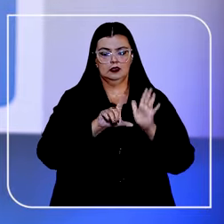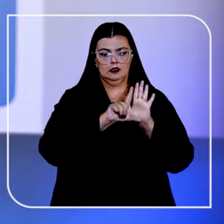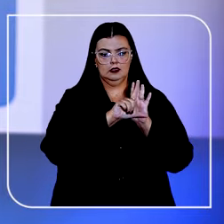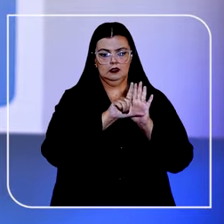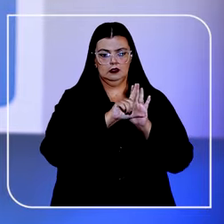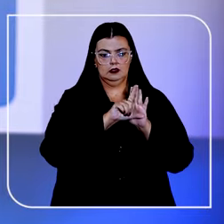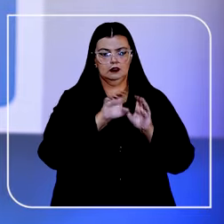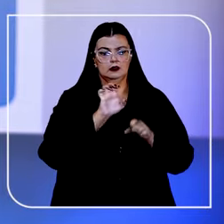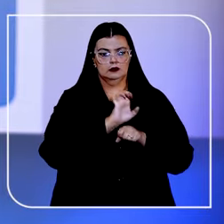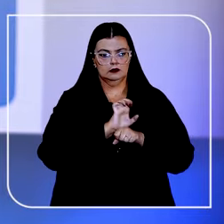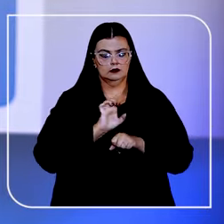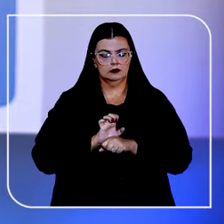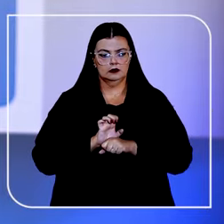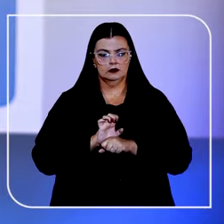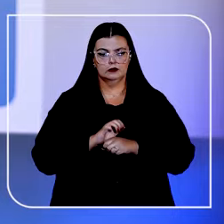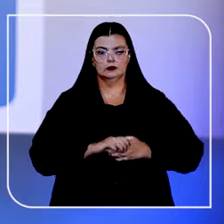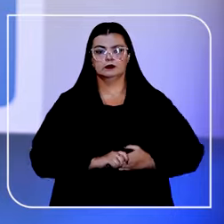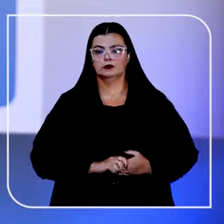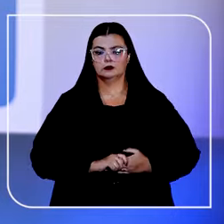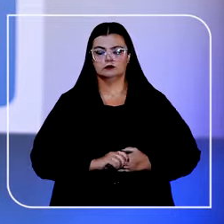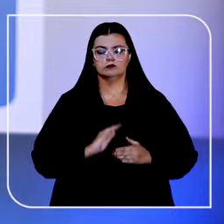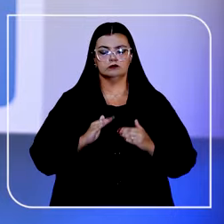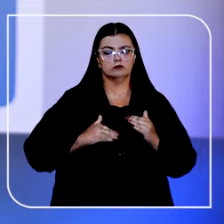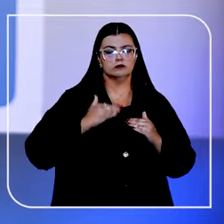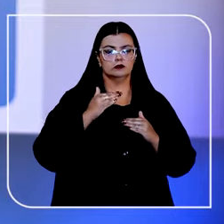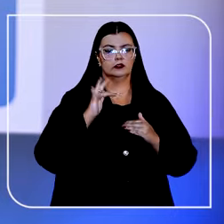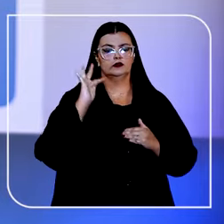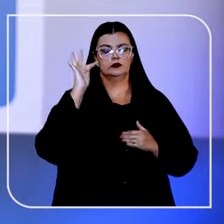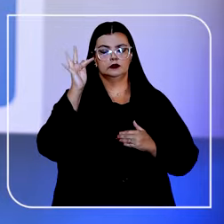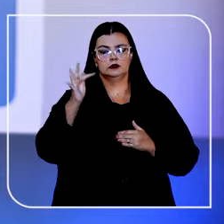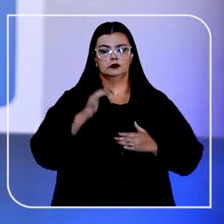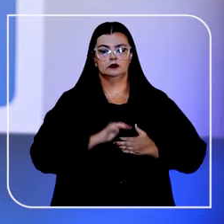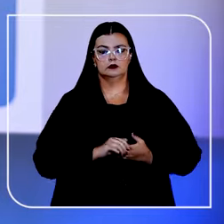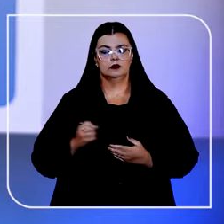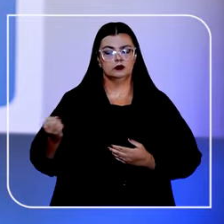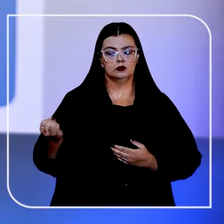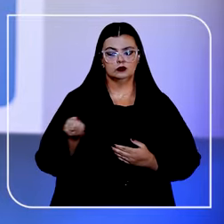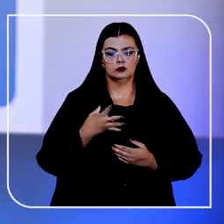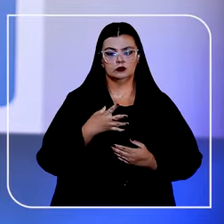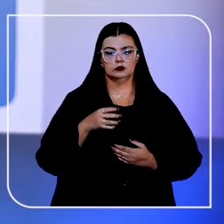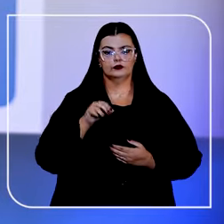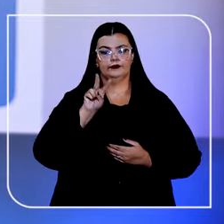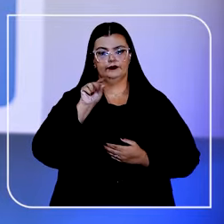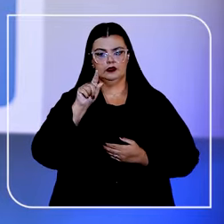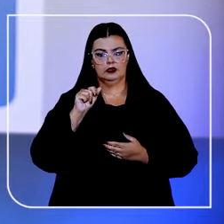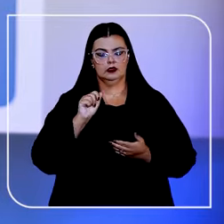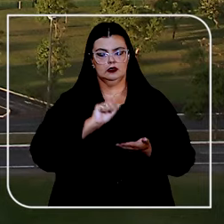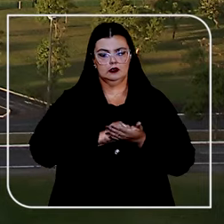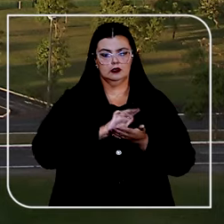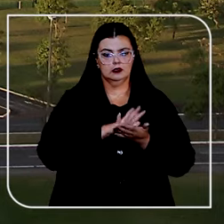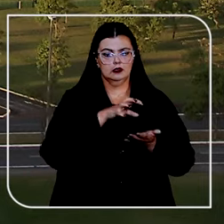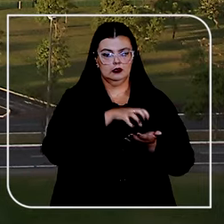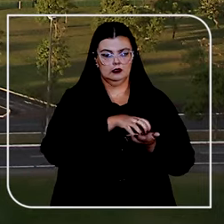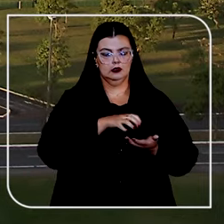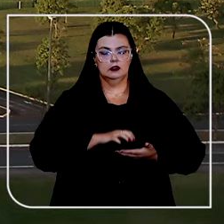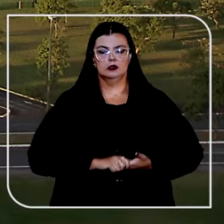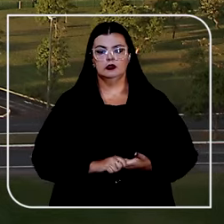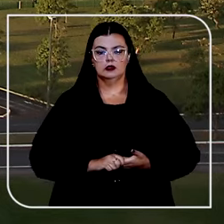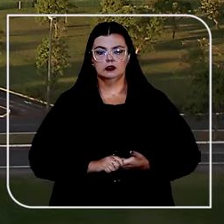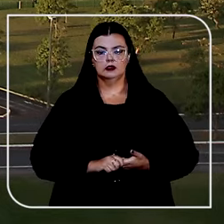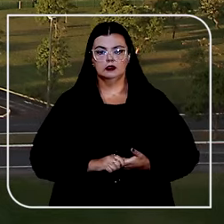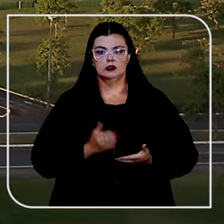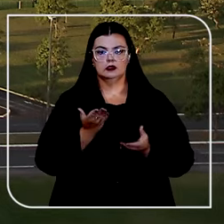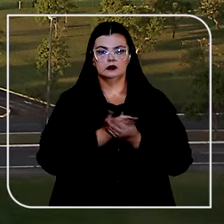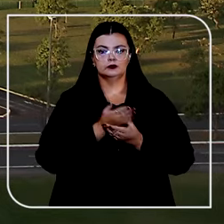em lei estadual não a impede de mais à frente ocupar um novo carg público o entendimento Foi